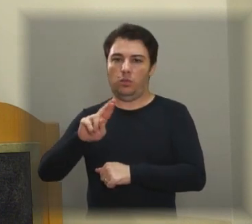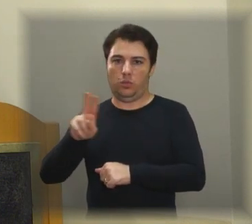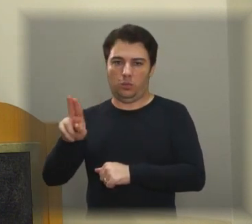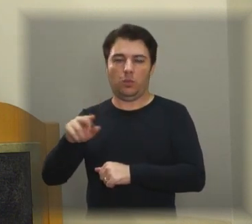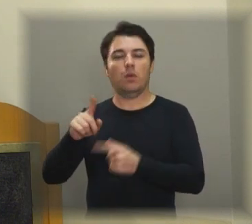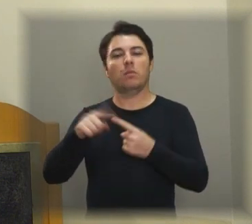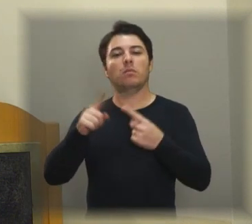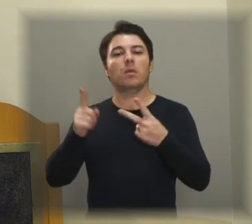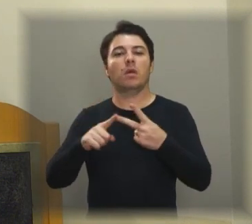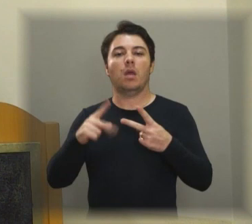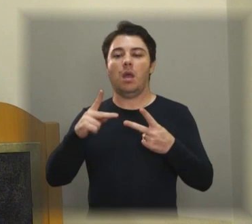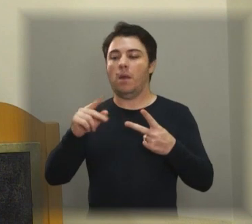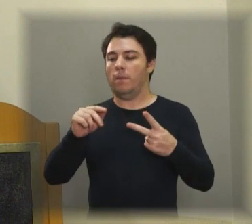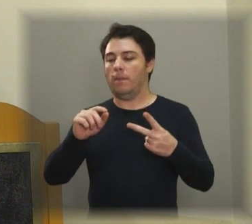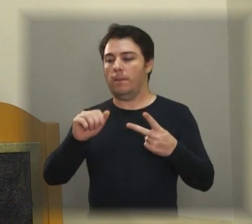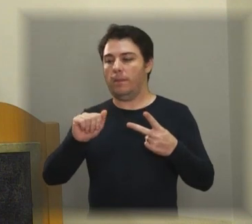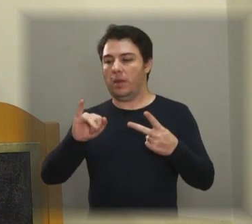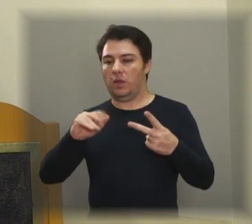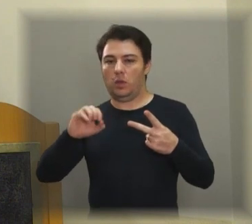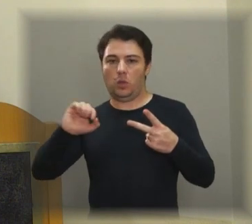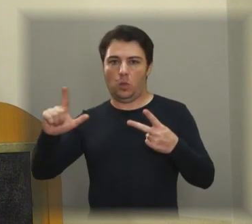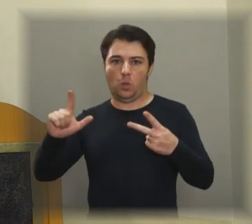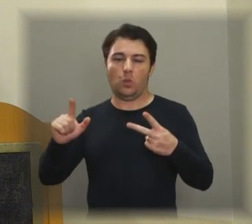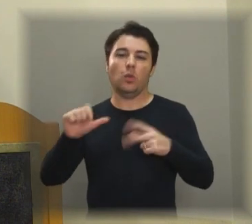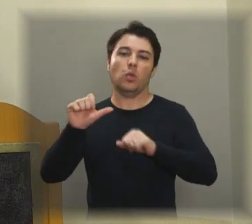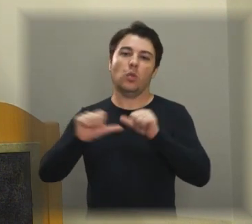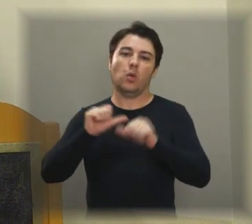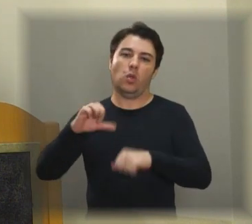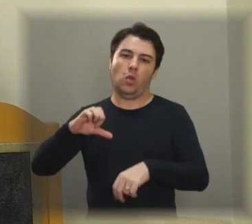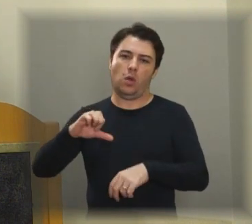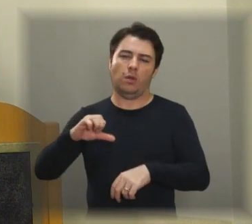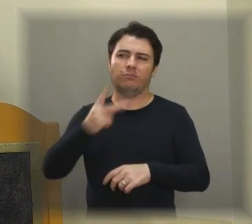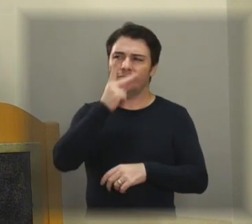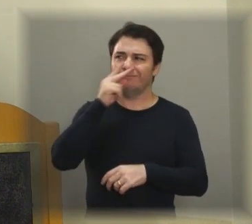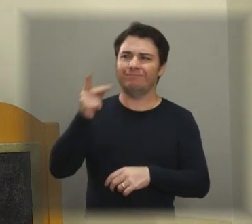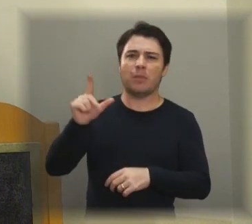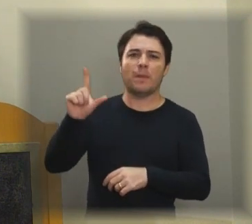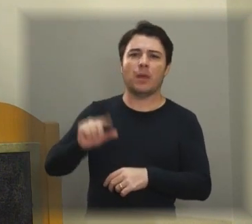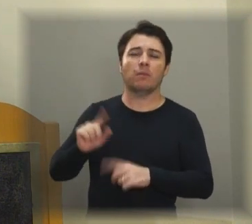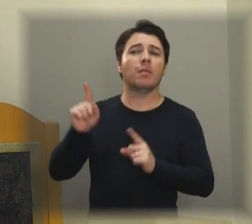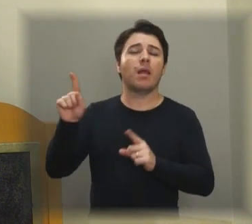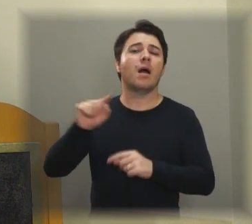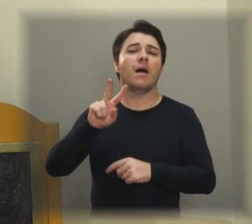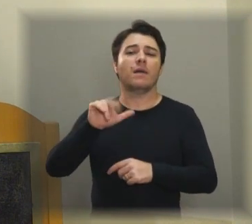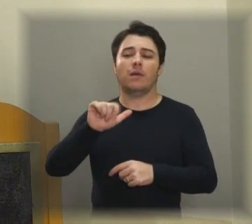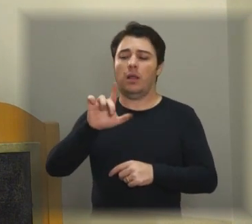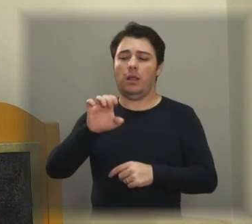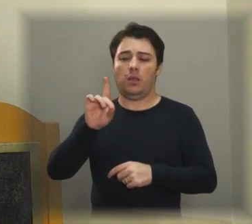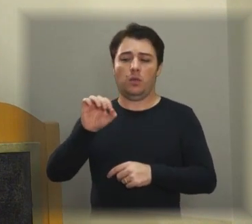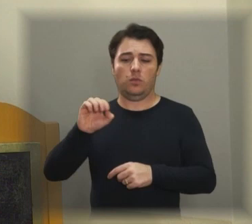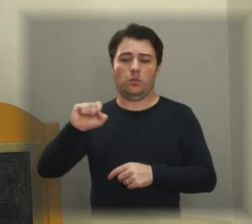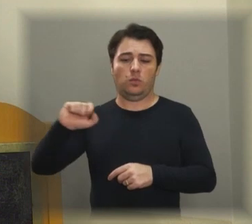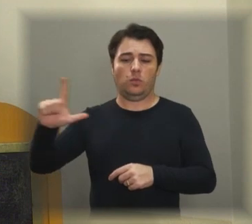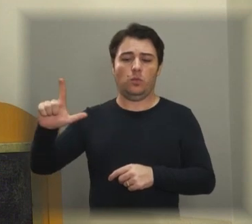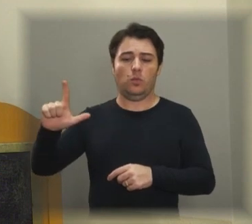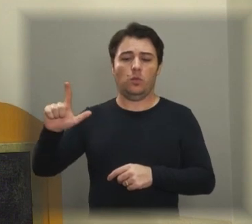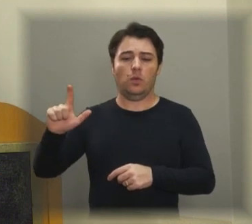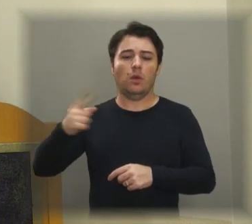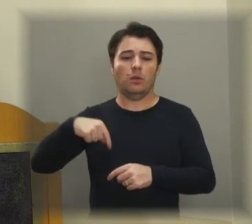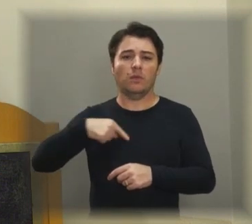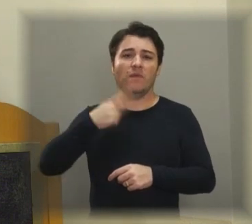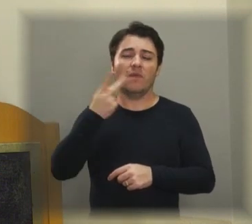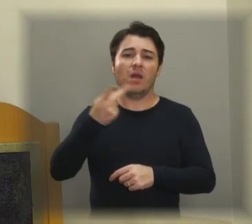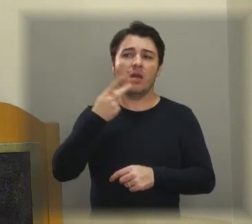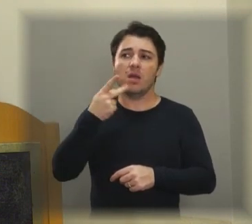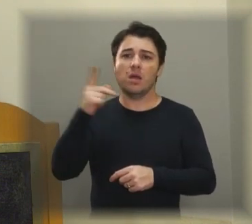é nove praticamente sessenta por cento a menos e nós ali na região do Vale do Sol Às vezes a gente até